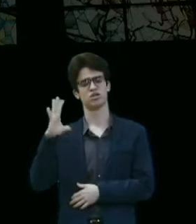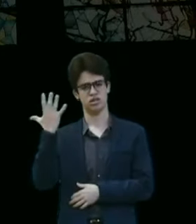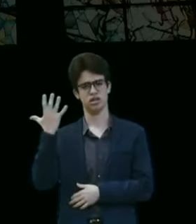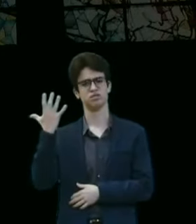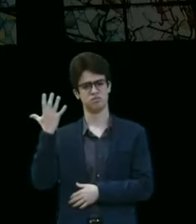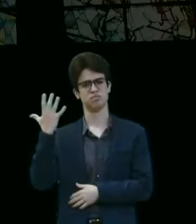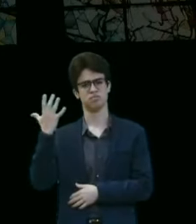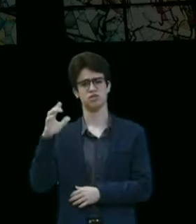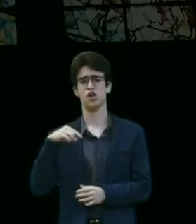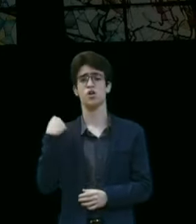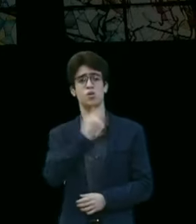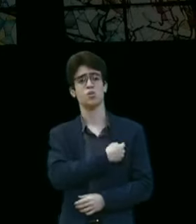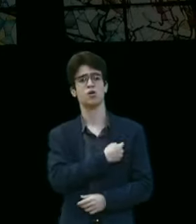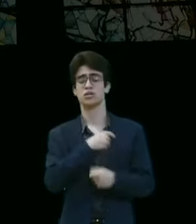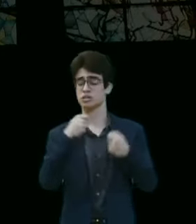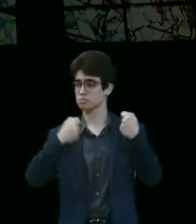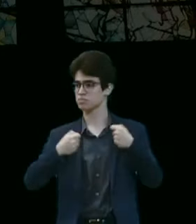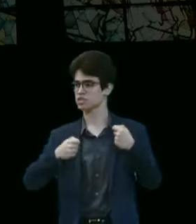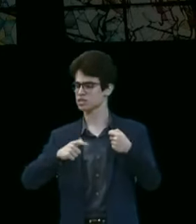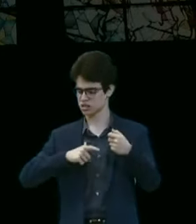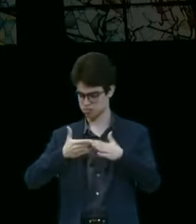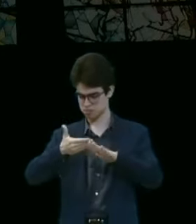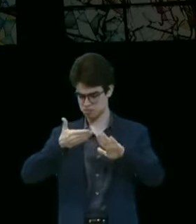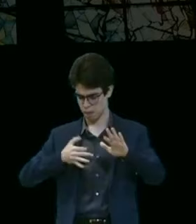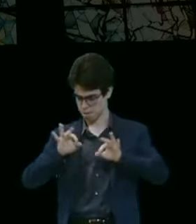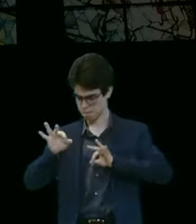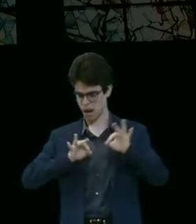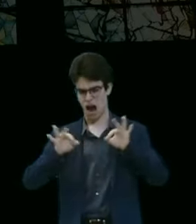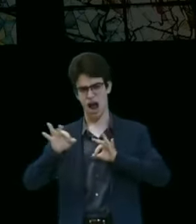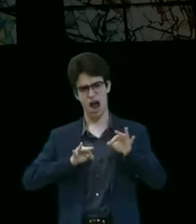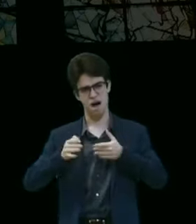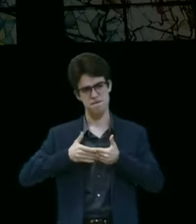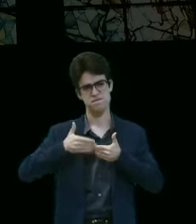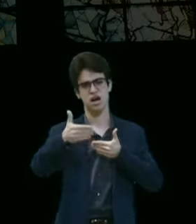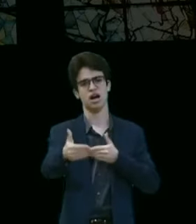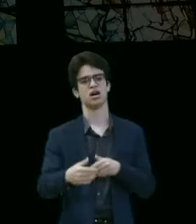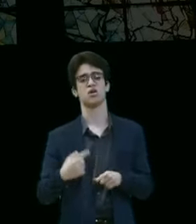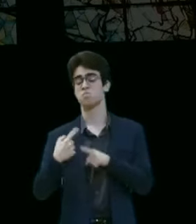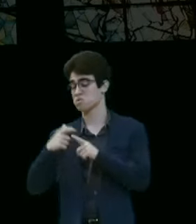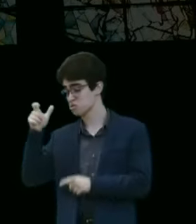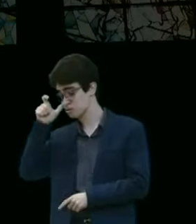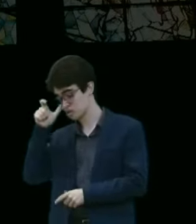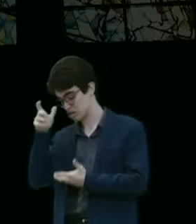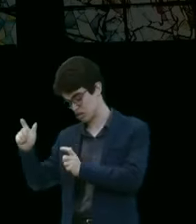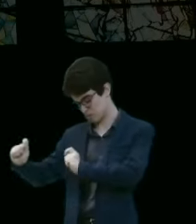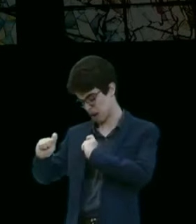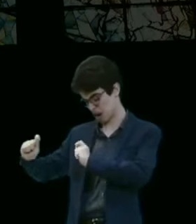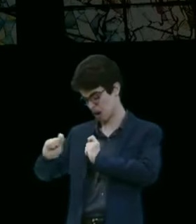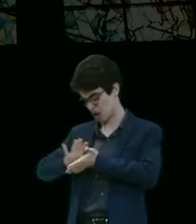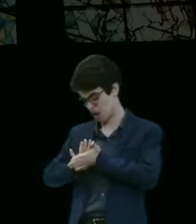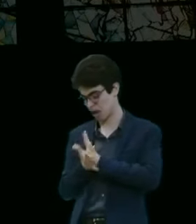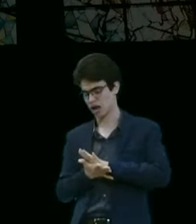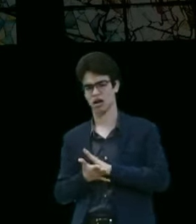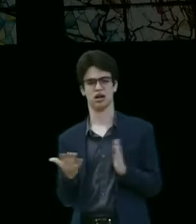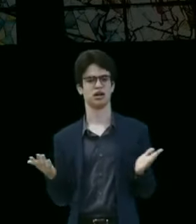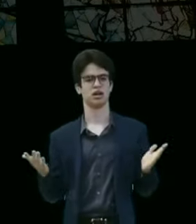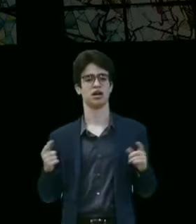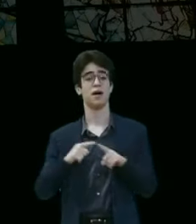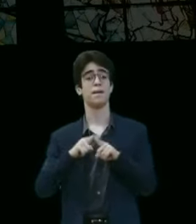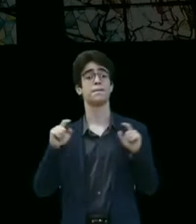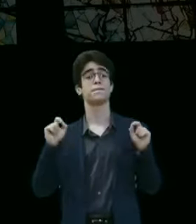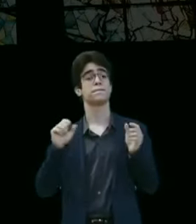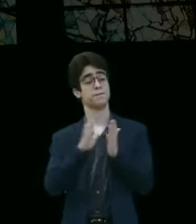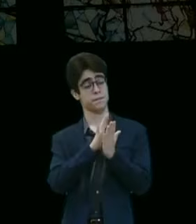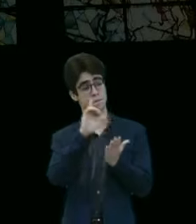você precisamos nos preparar. O inimigo quer nos desconfigurar. E a Bíblia vai nos